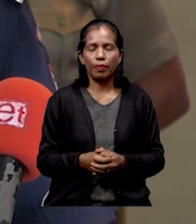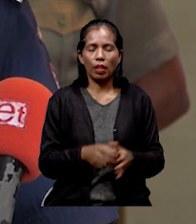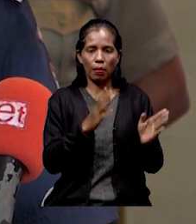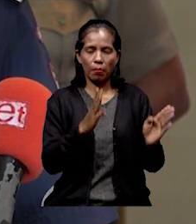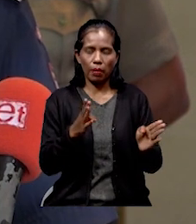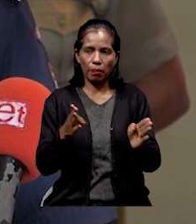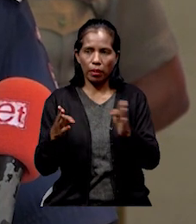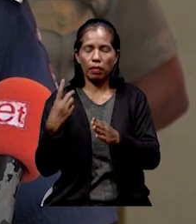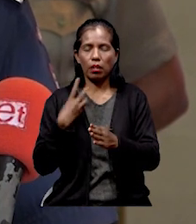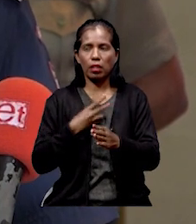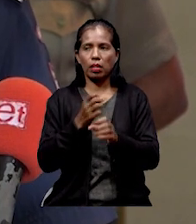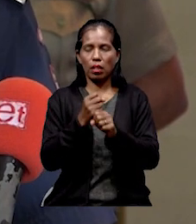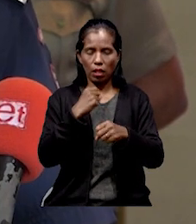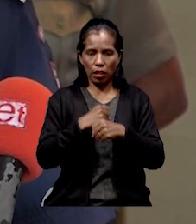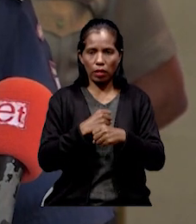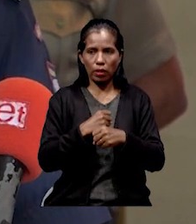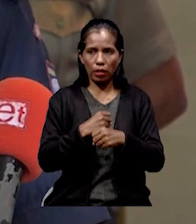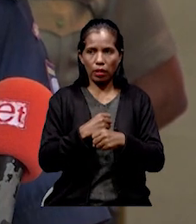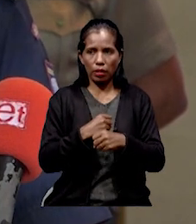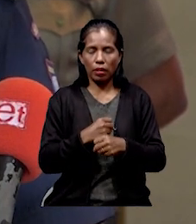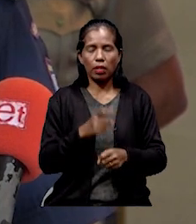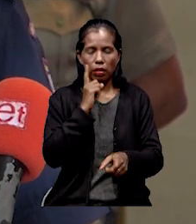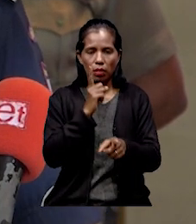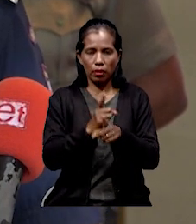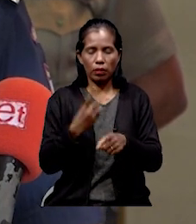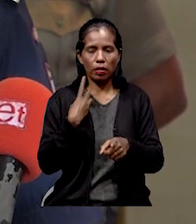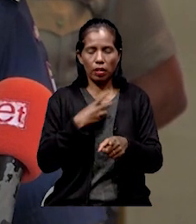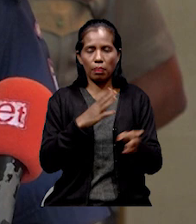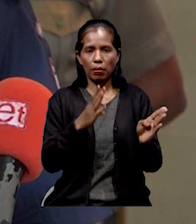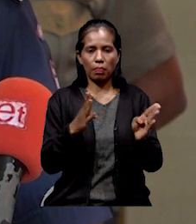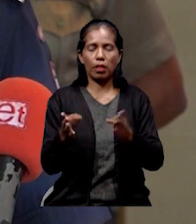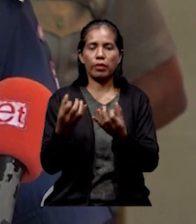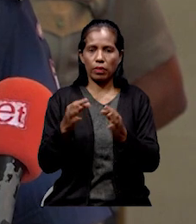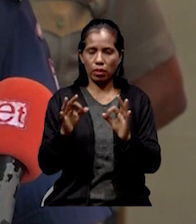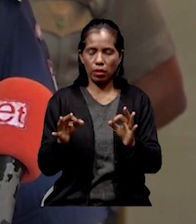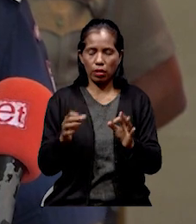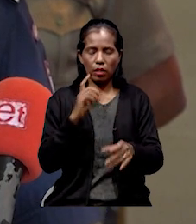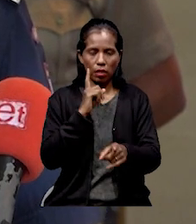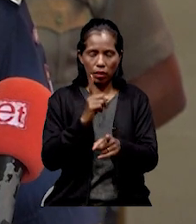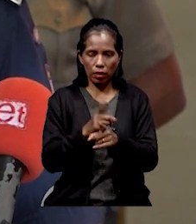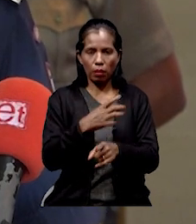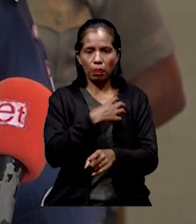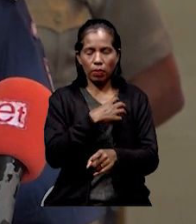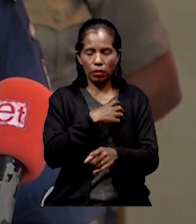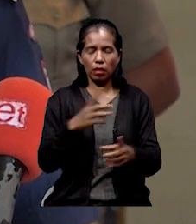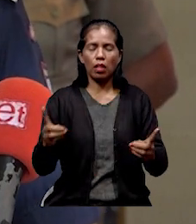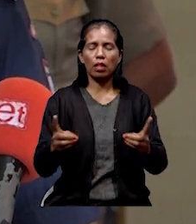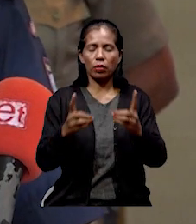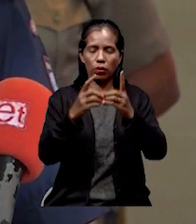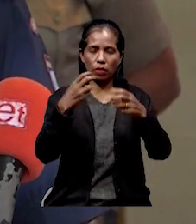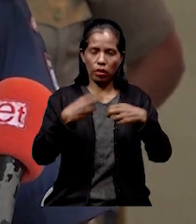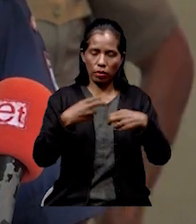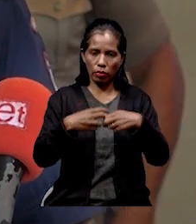preparação está calo nós temos que estar preparado e claro que pentela sobre desafio